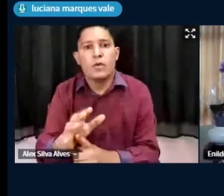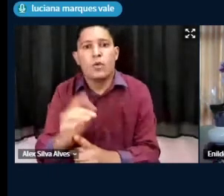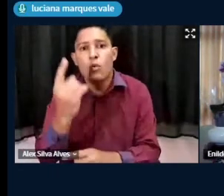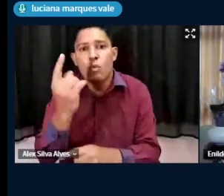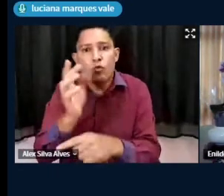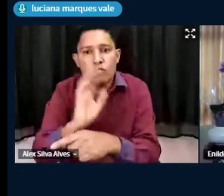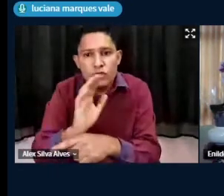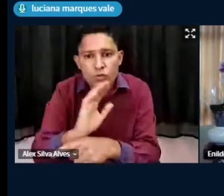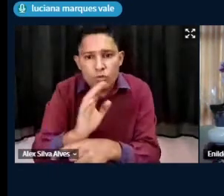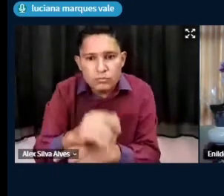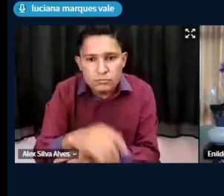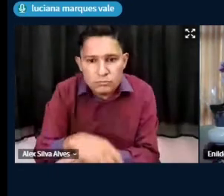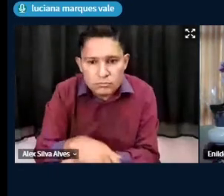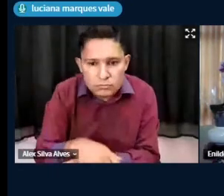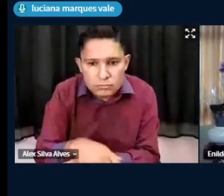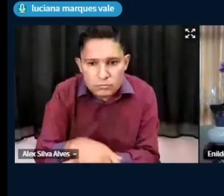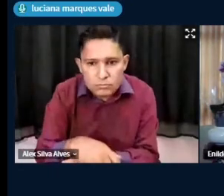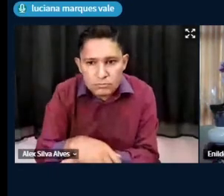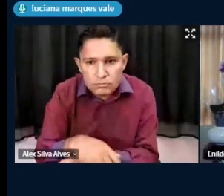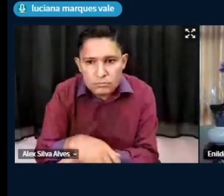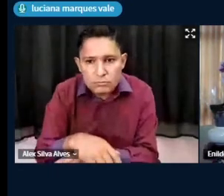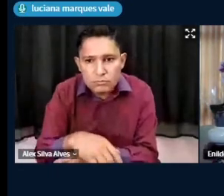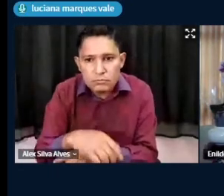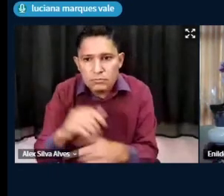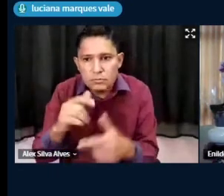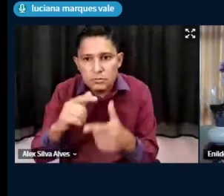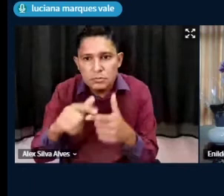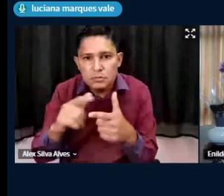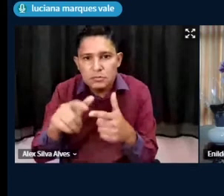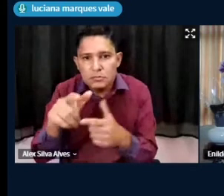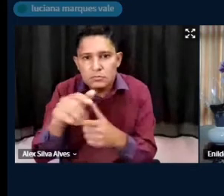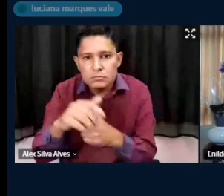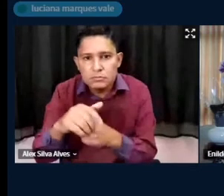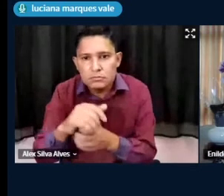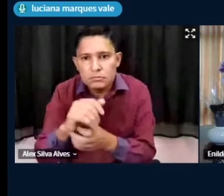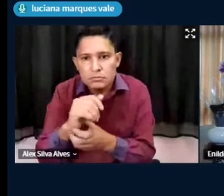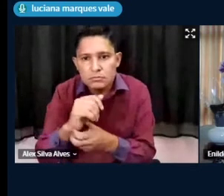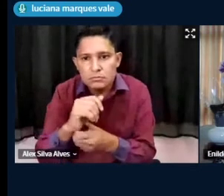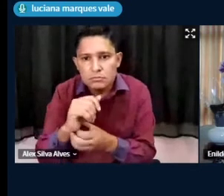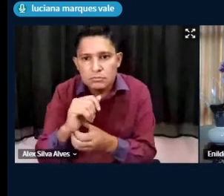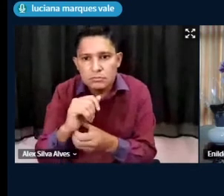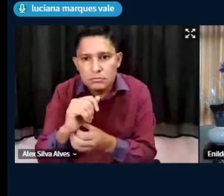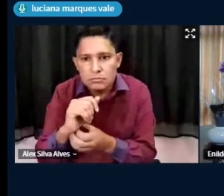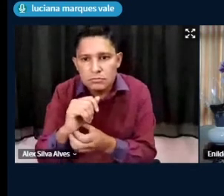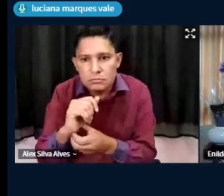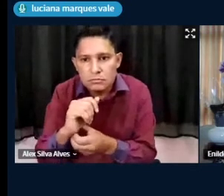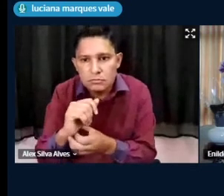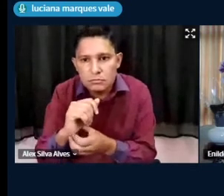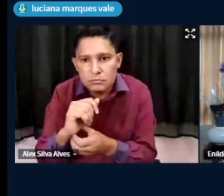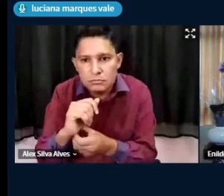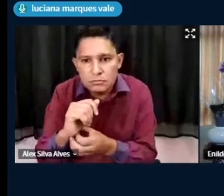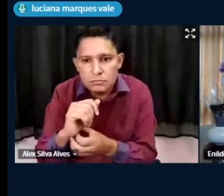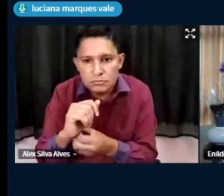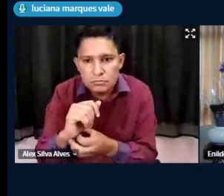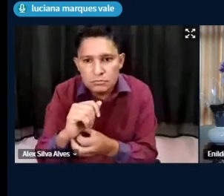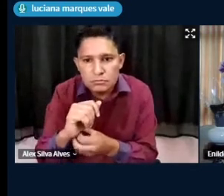E o local do registro dos sinais termos em vídeo. Perdão, acho que deu problema aqui